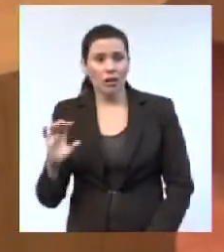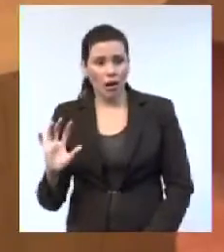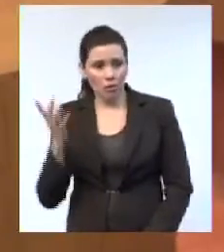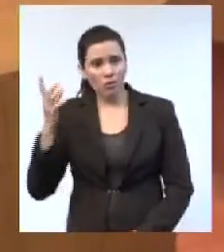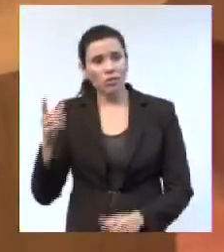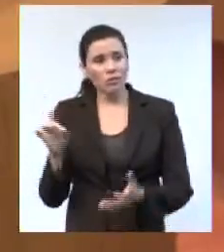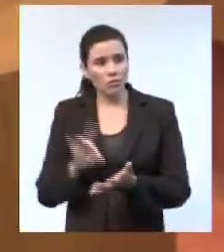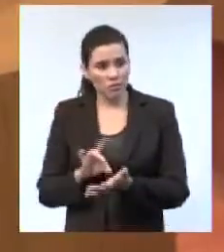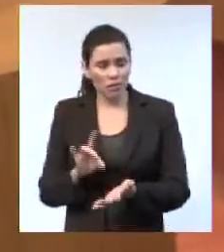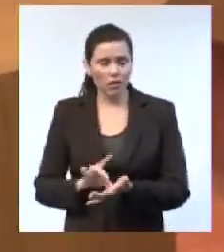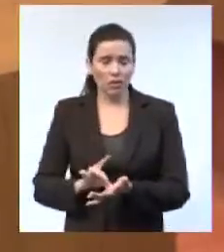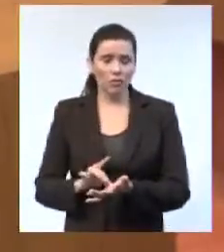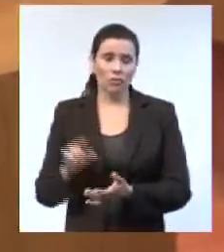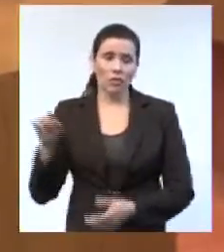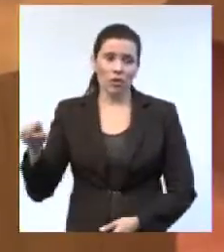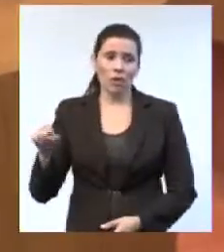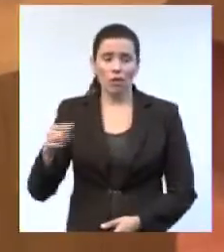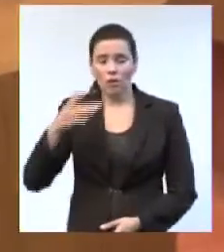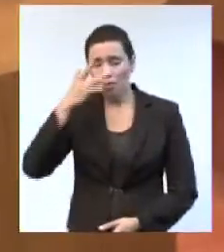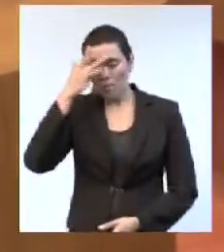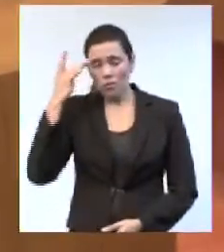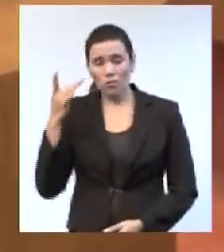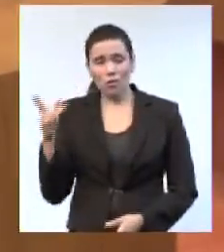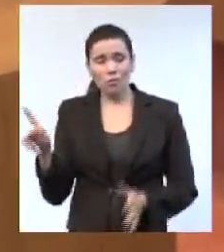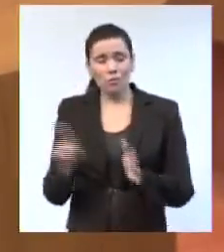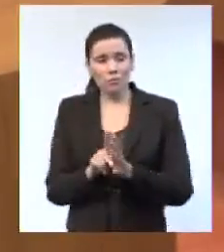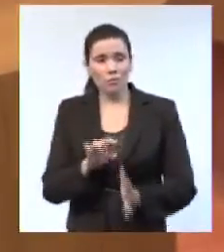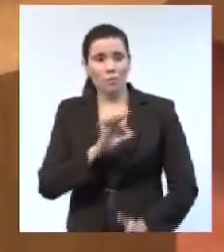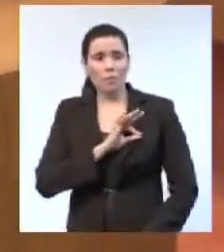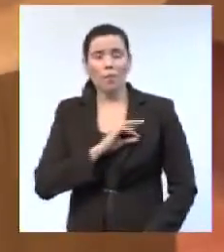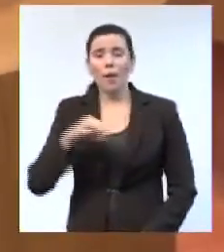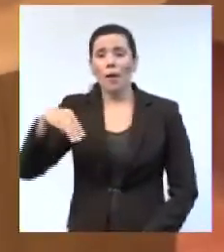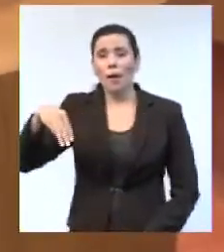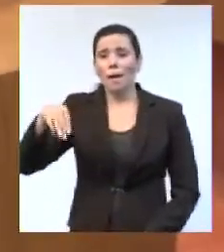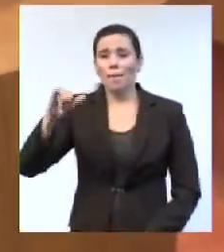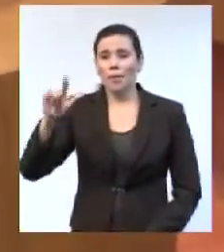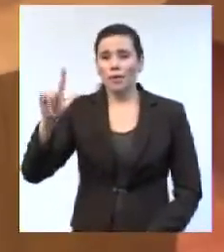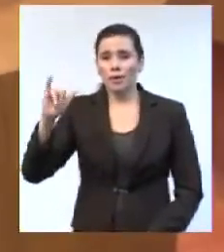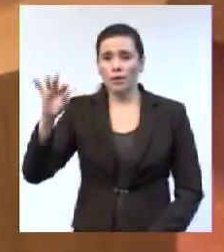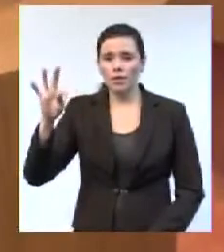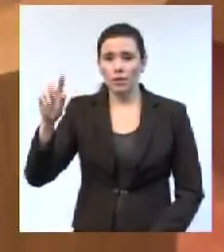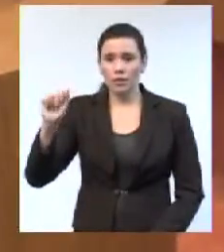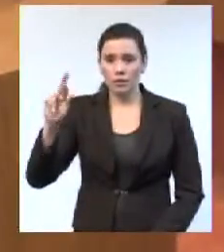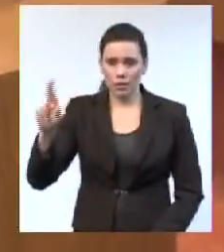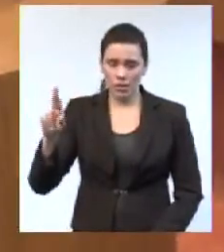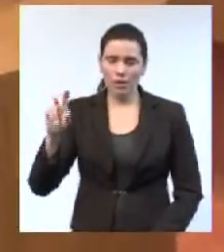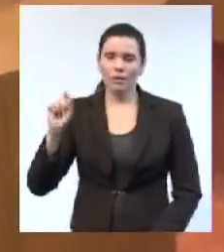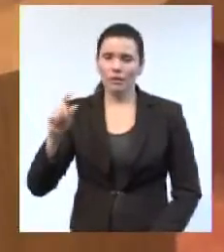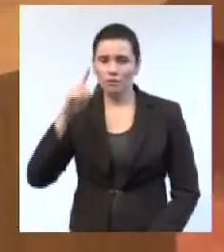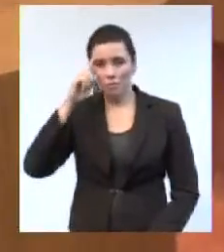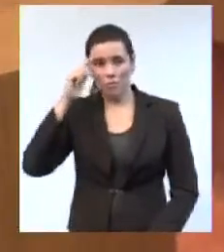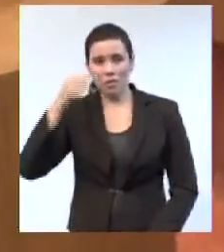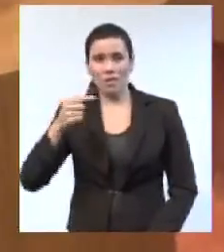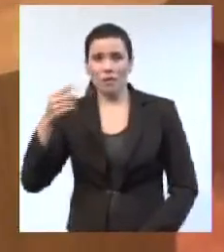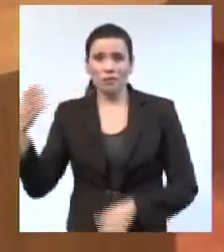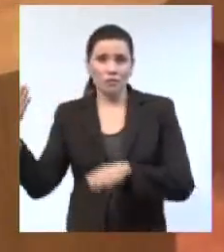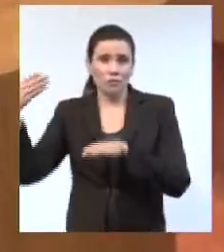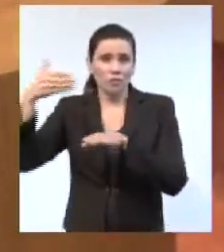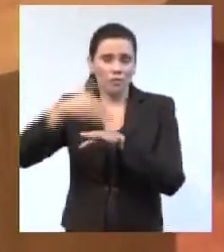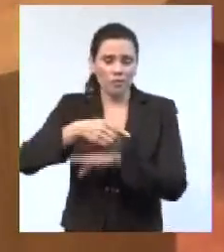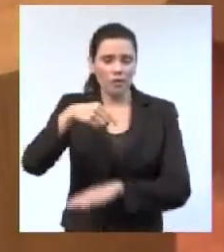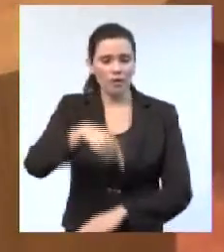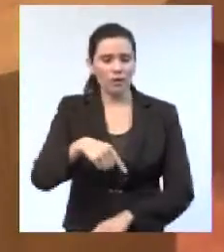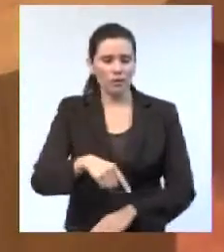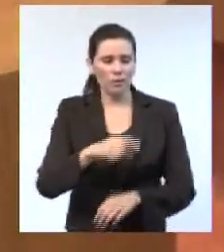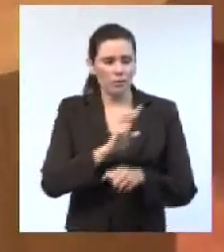Cafeteira. Salvo engano, o ex-juiz Flávio Dino não teria competência de administrar a segurança pública, então teria que vir um